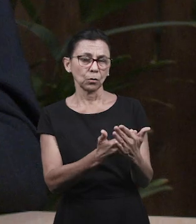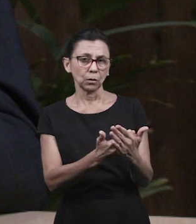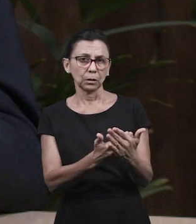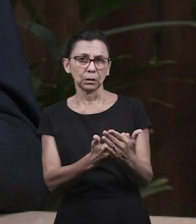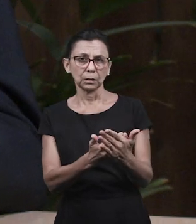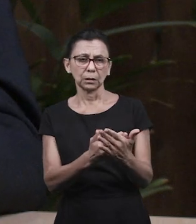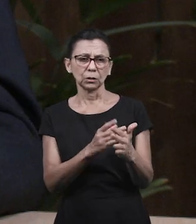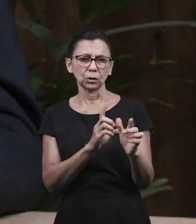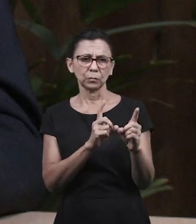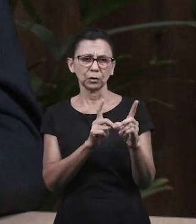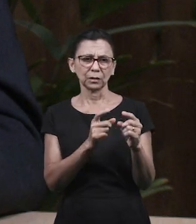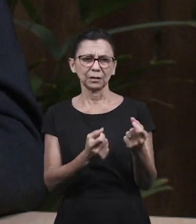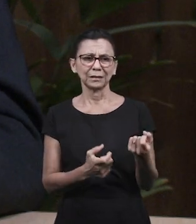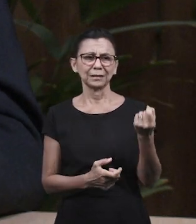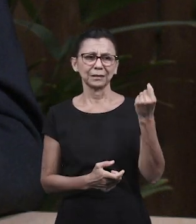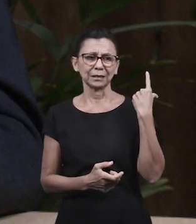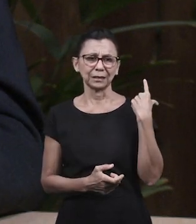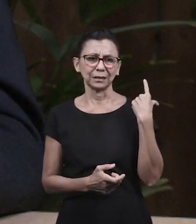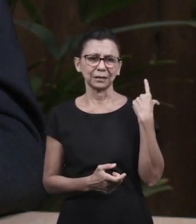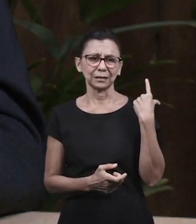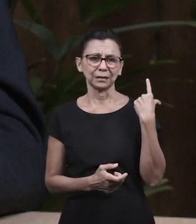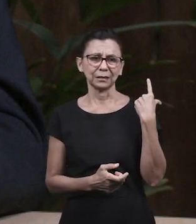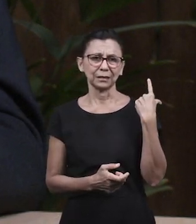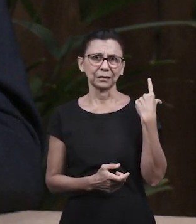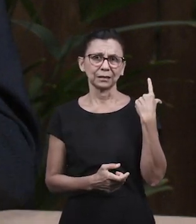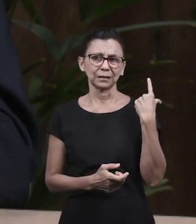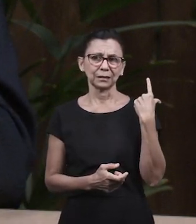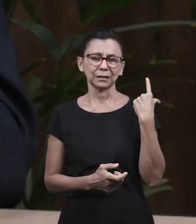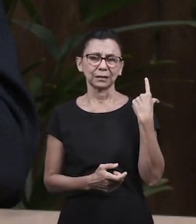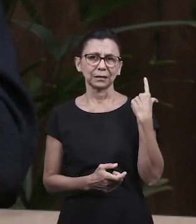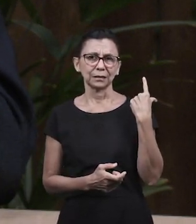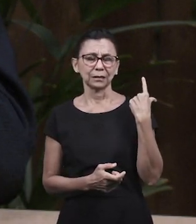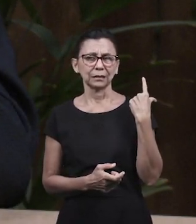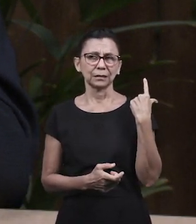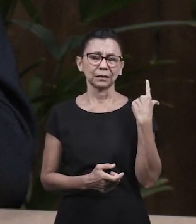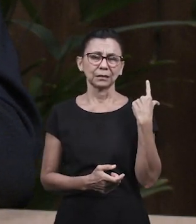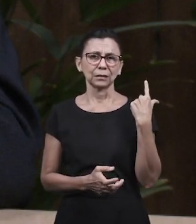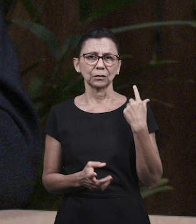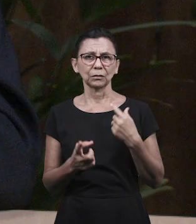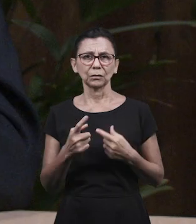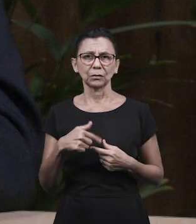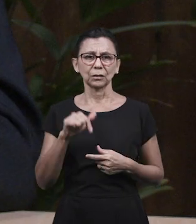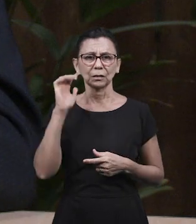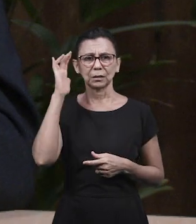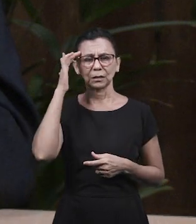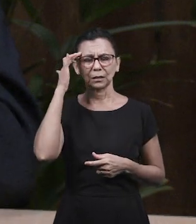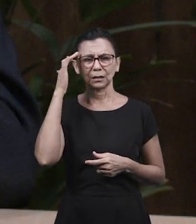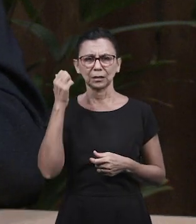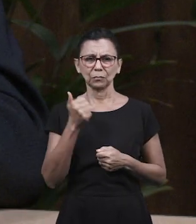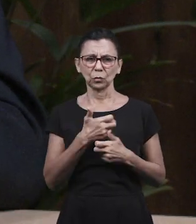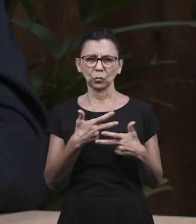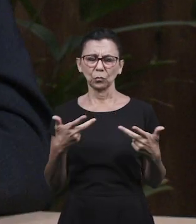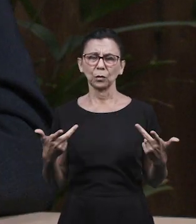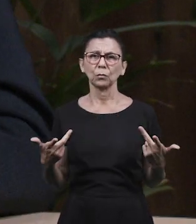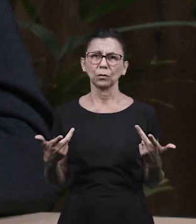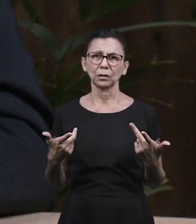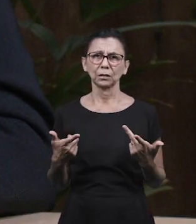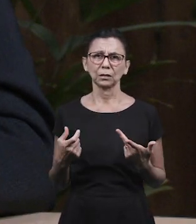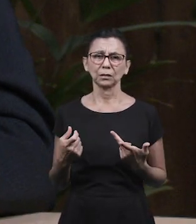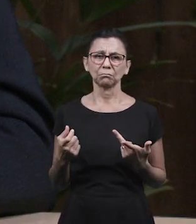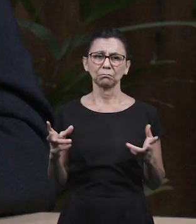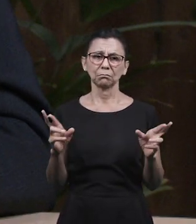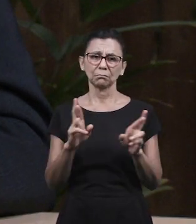a doutrina cristã. E nós entendemos que houve alguma coisa ali relacionada com isso.